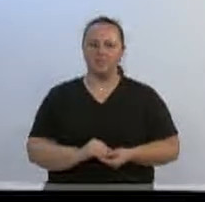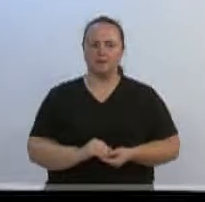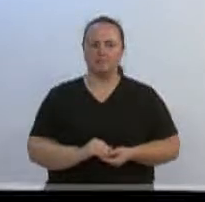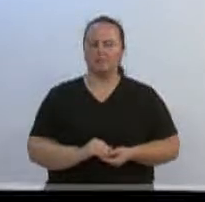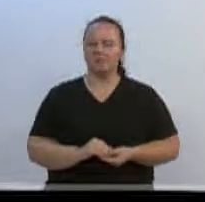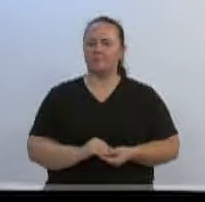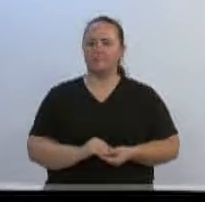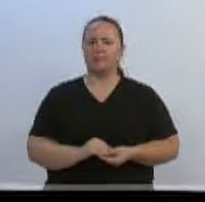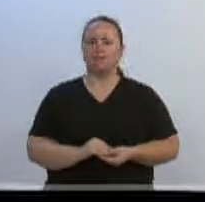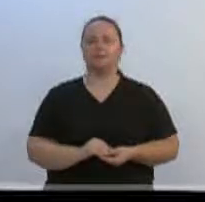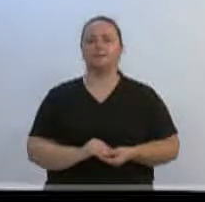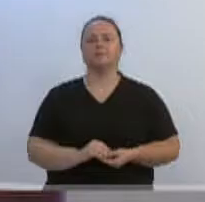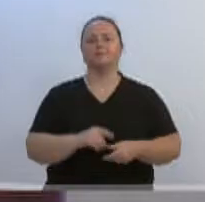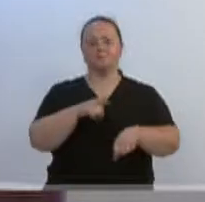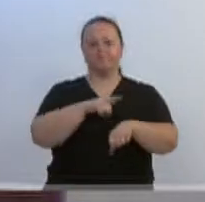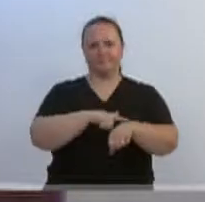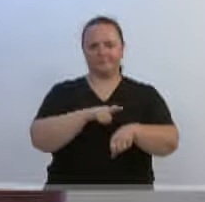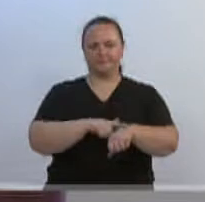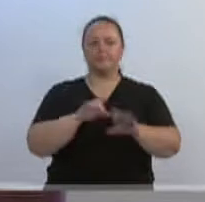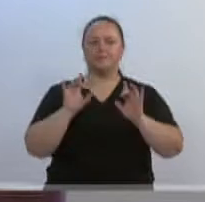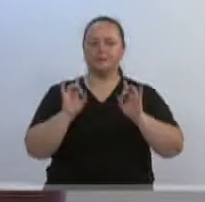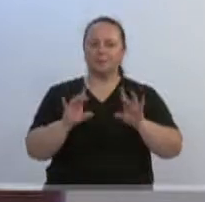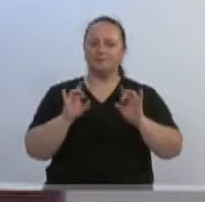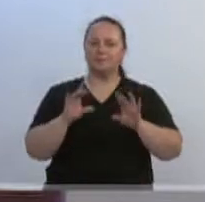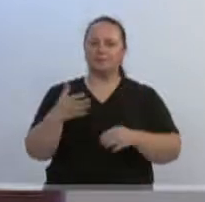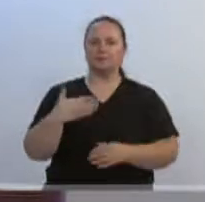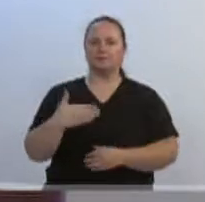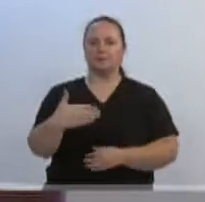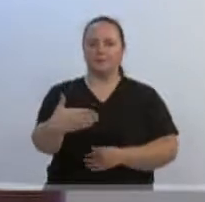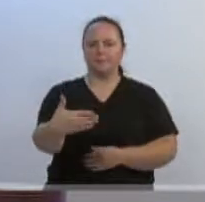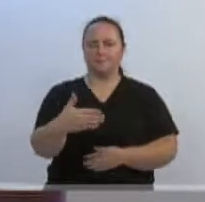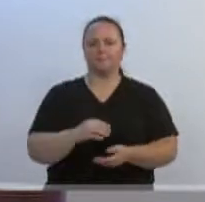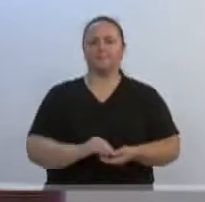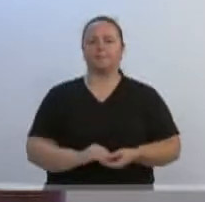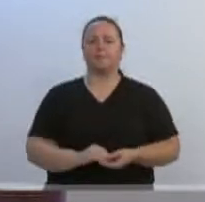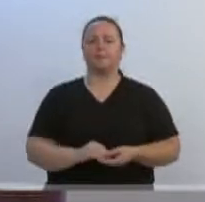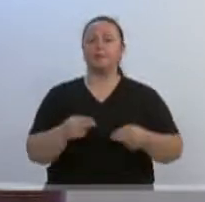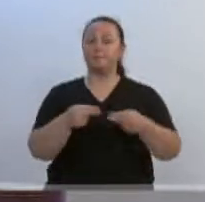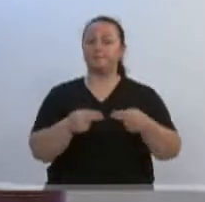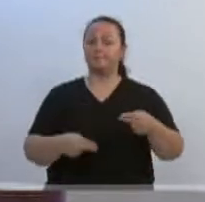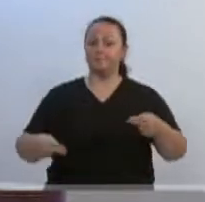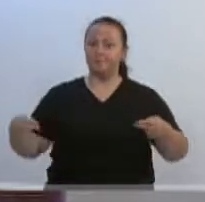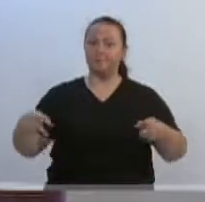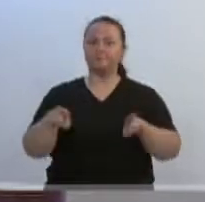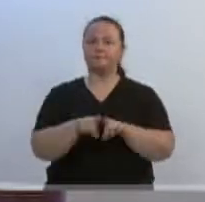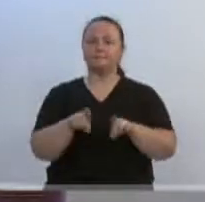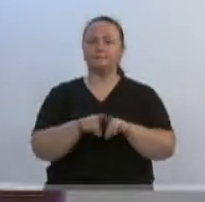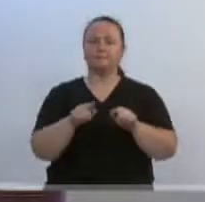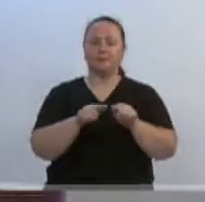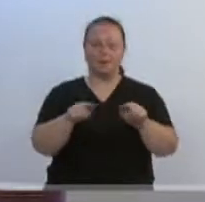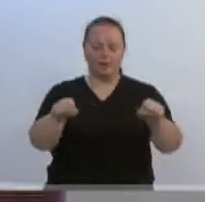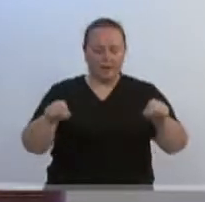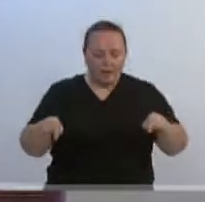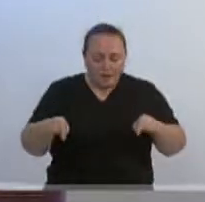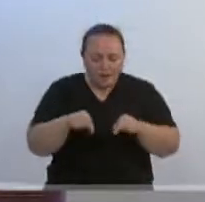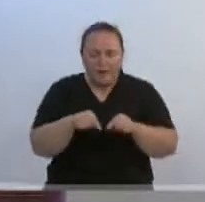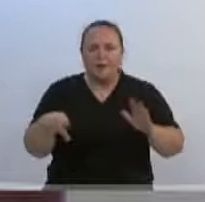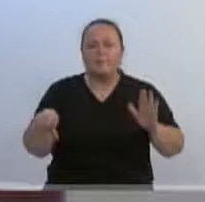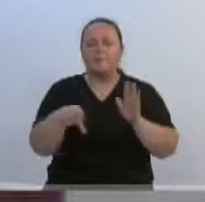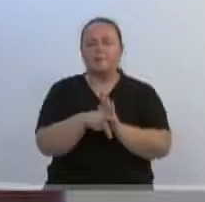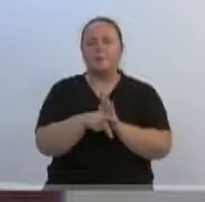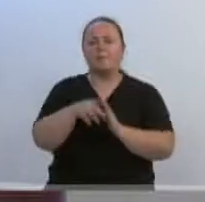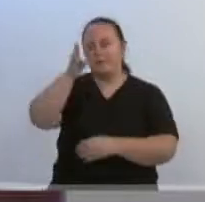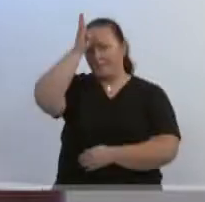para esses momentos inauguração da quadra da escola básica municipal em média margarida do badenfurt